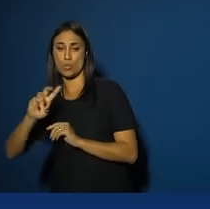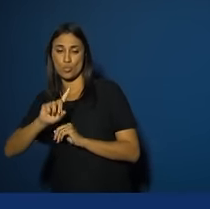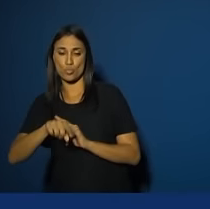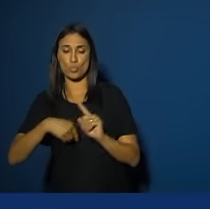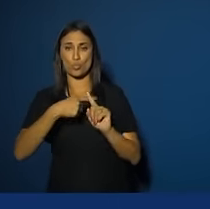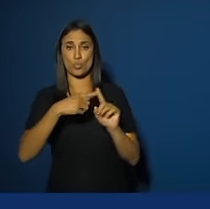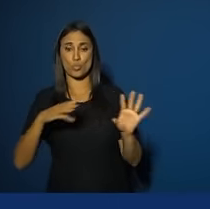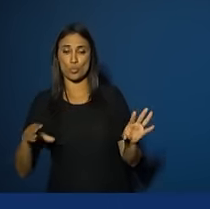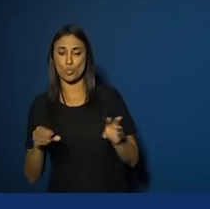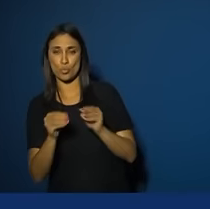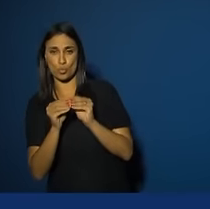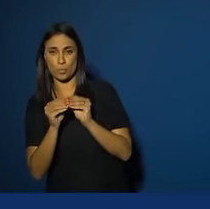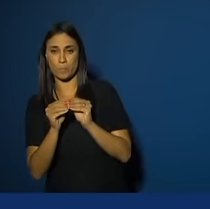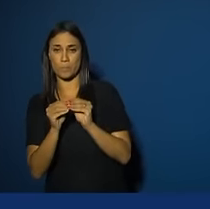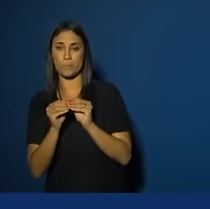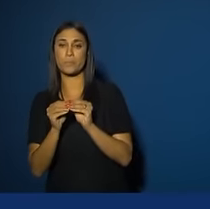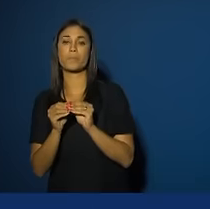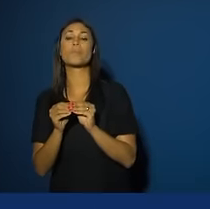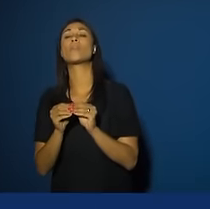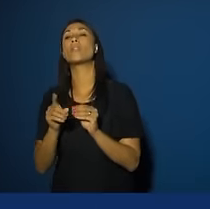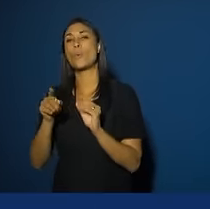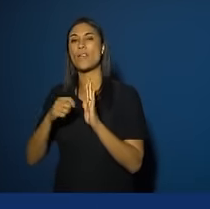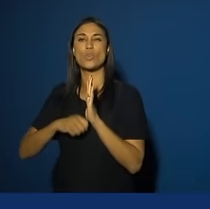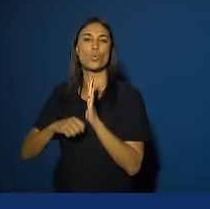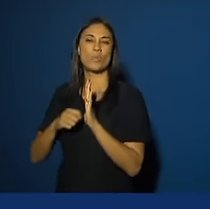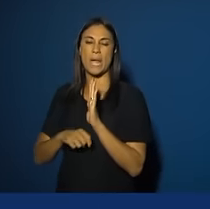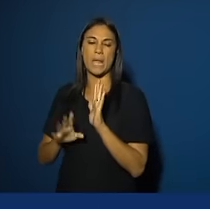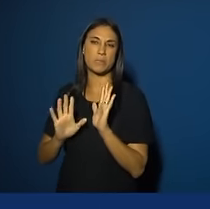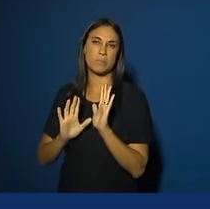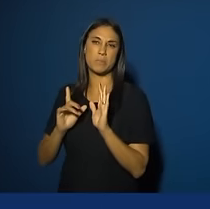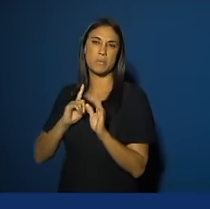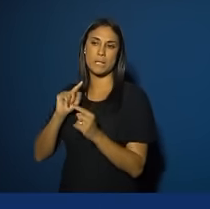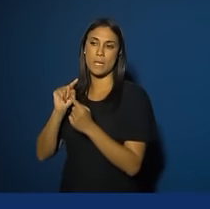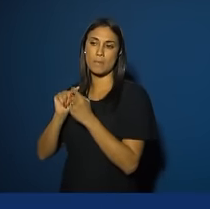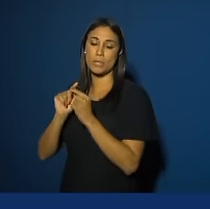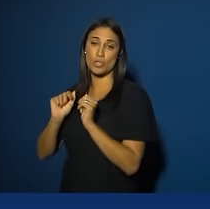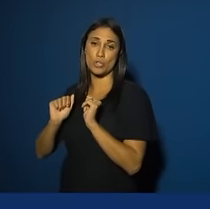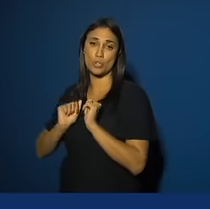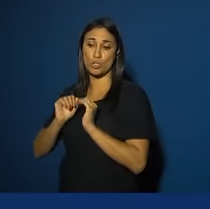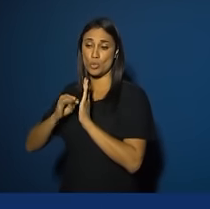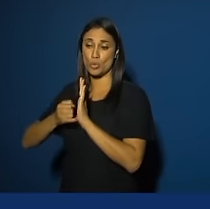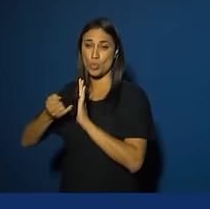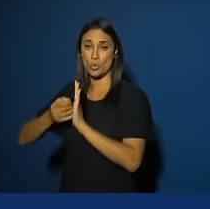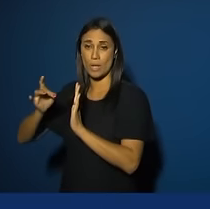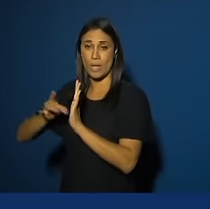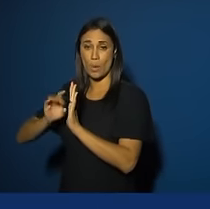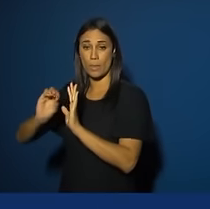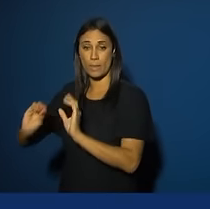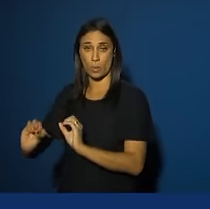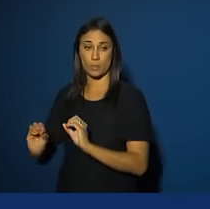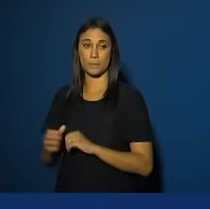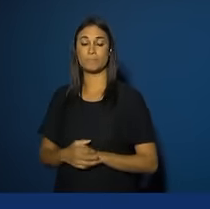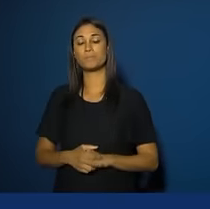Eu diria que é claramente contracionista, mesmo com uma estimativa conservadora de taxa de juro real neutra.